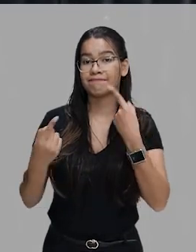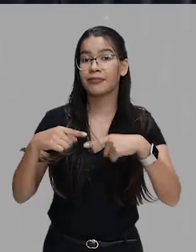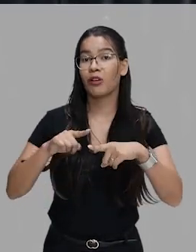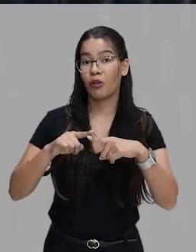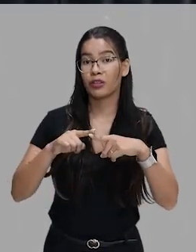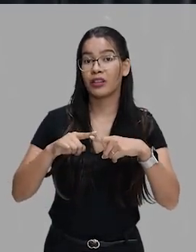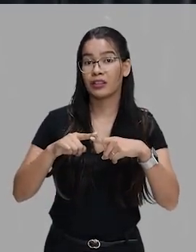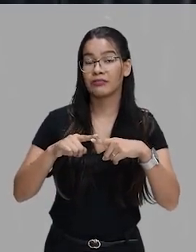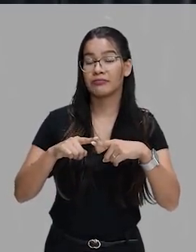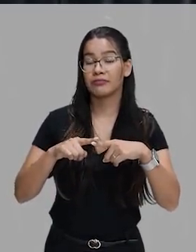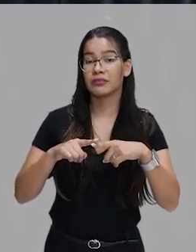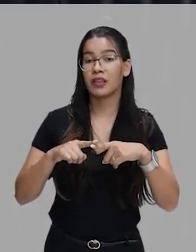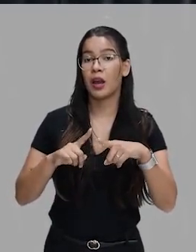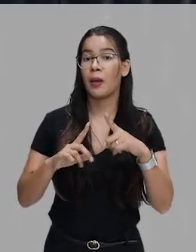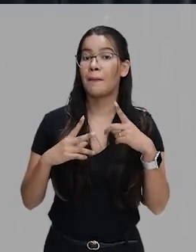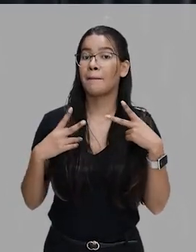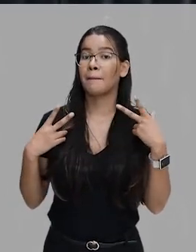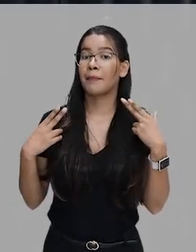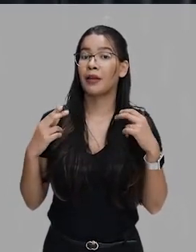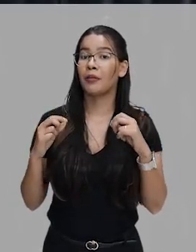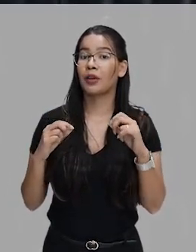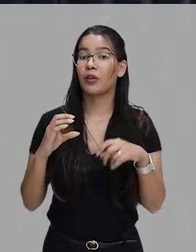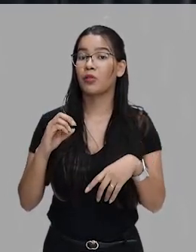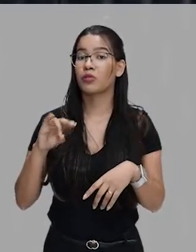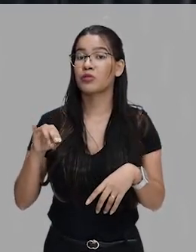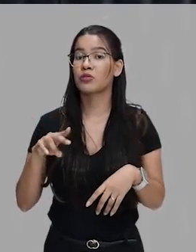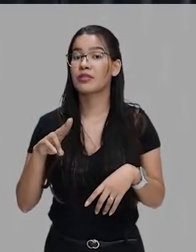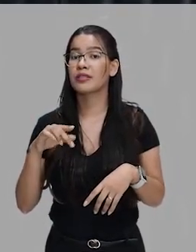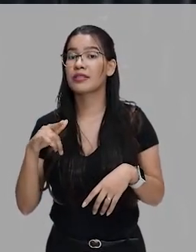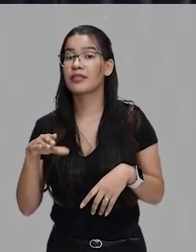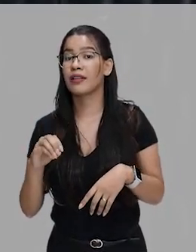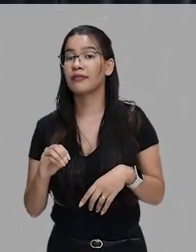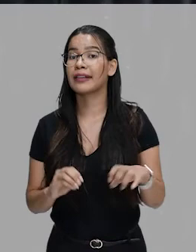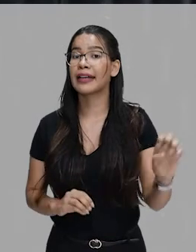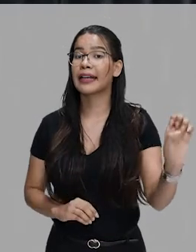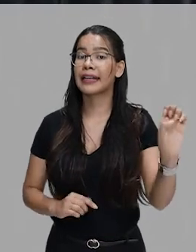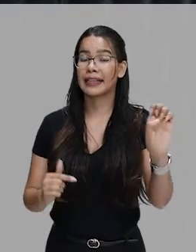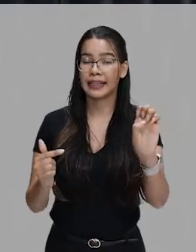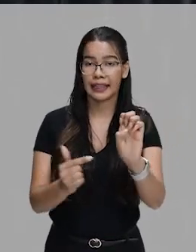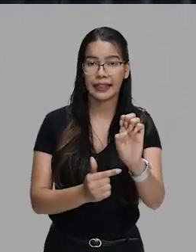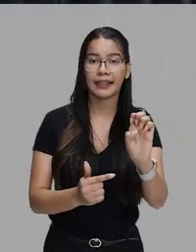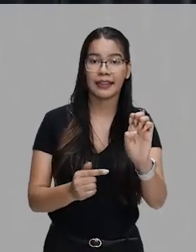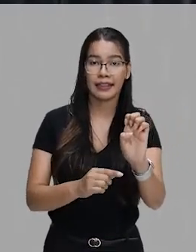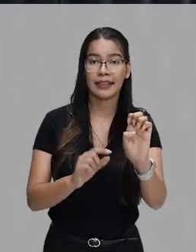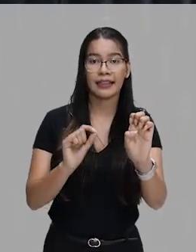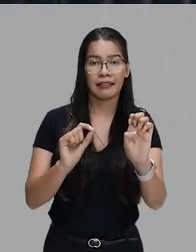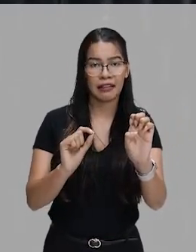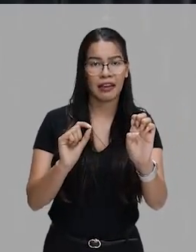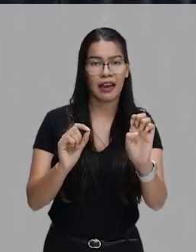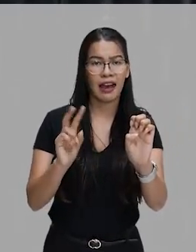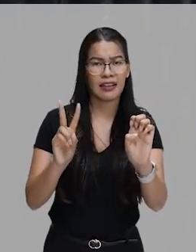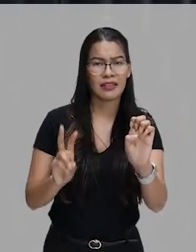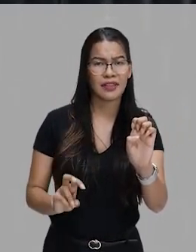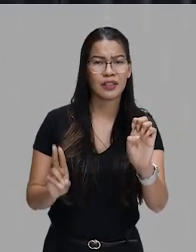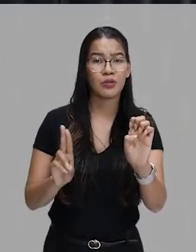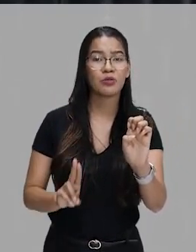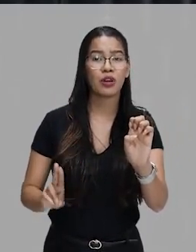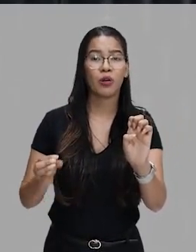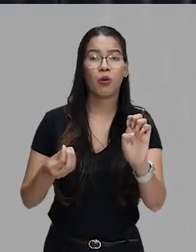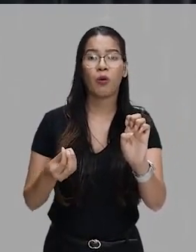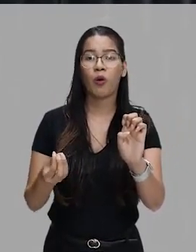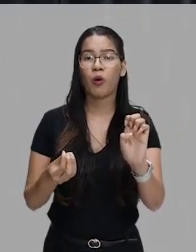contrárias, embora a conjunção seja i, que é classificada normalmente como aditiva. Então, se eu tenho